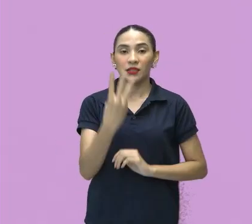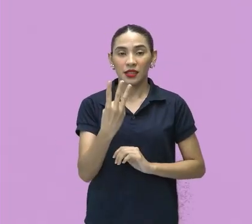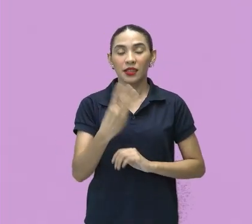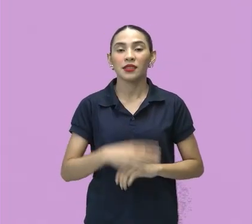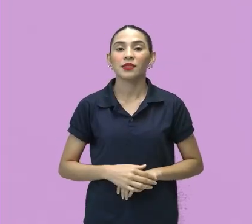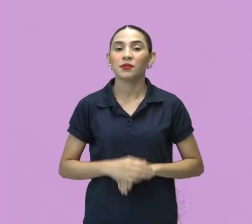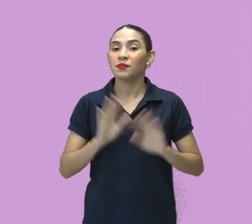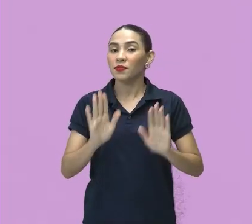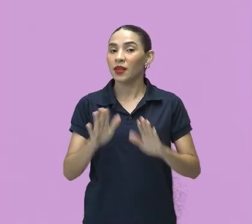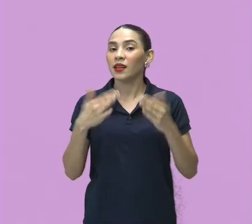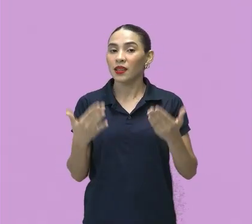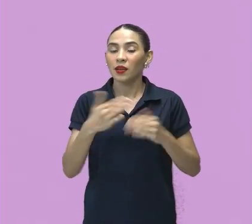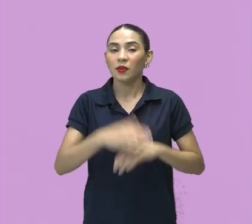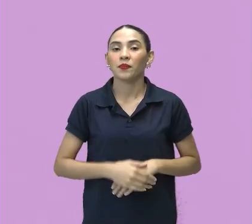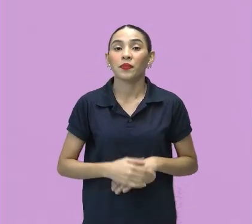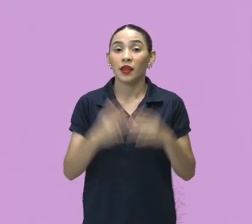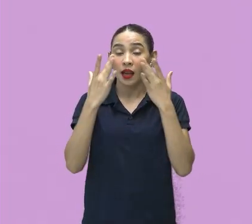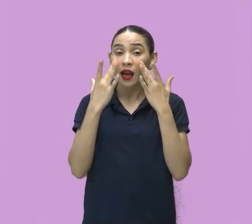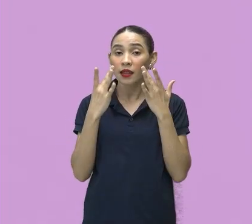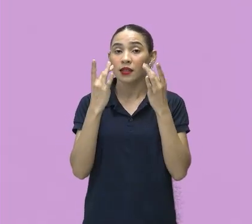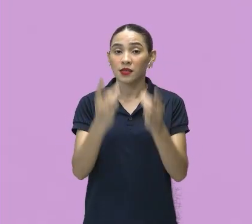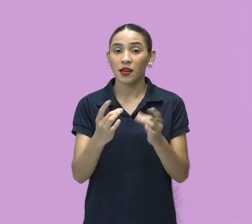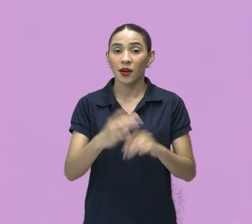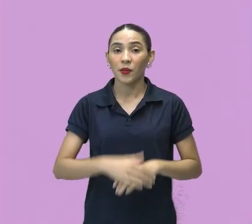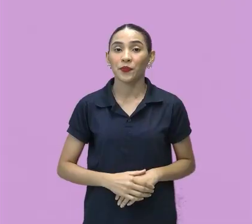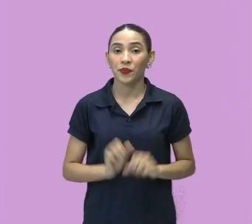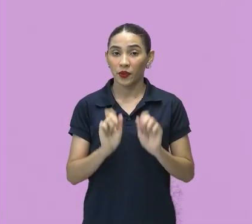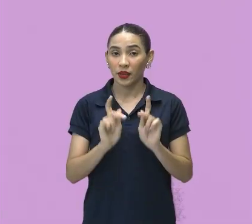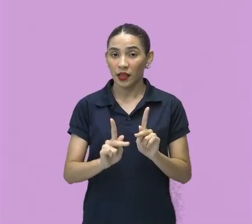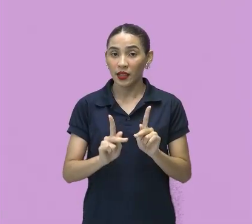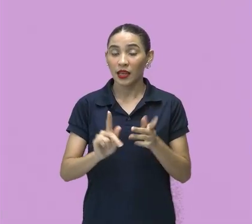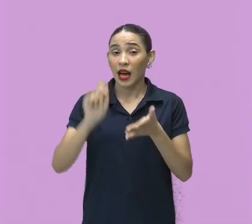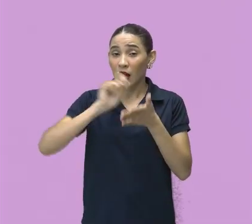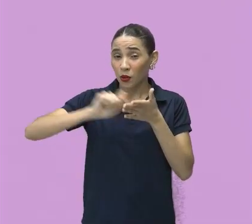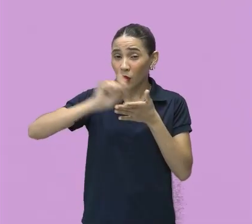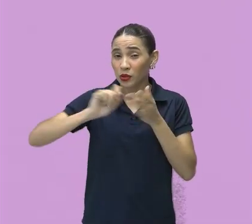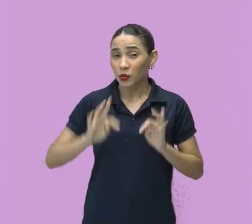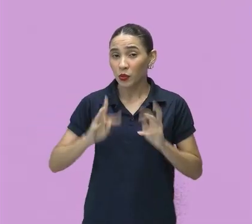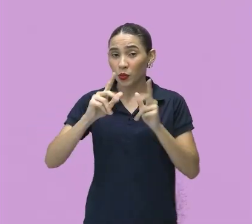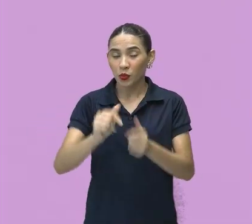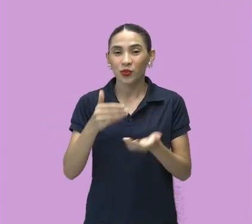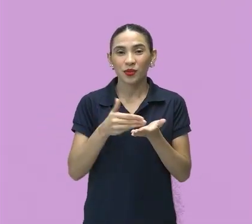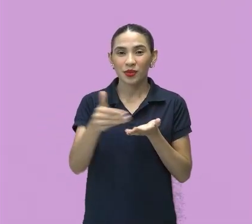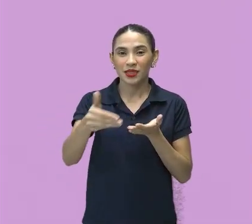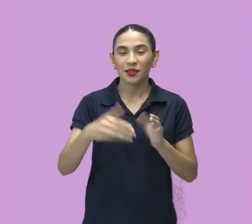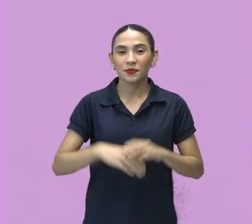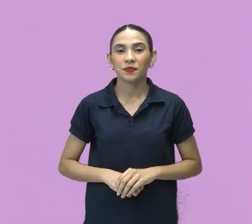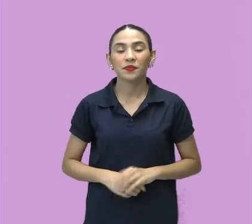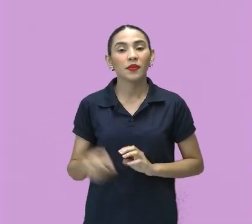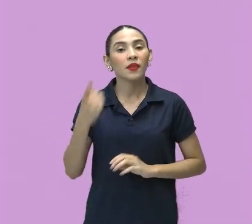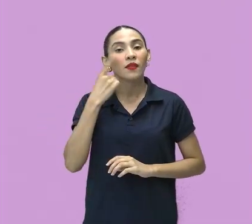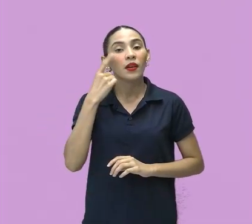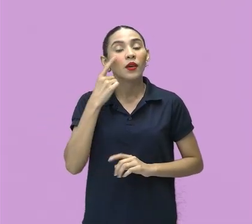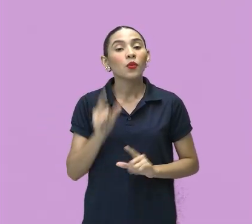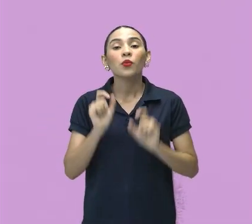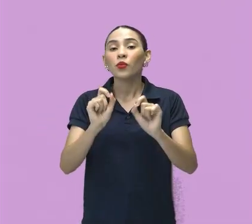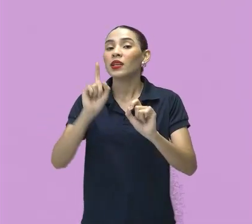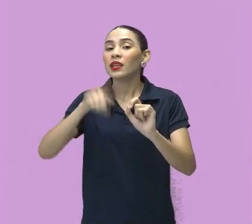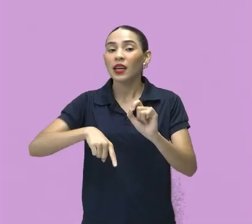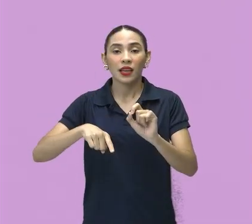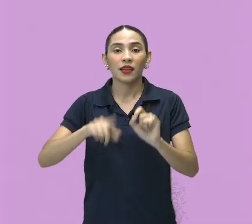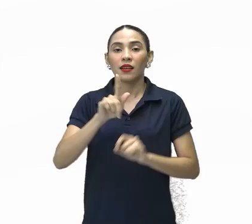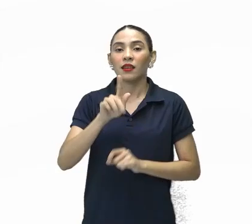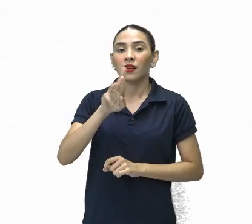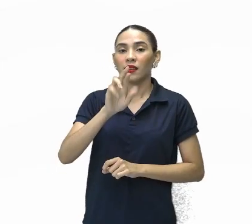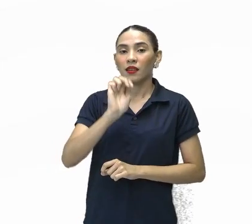3. Então, preste bem atenção, tá bom? E anote tudo. Vamos começar aí. Vamos verificar o que são